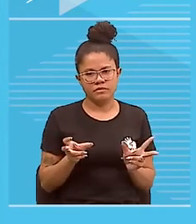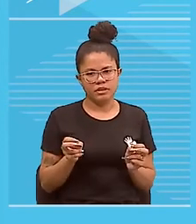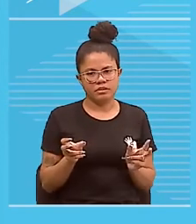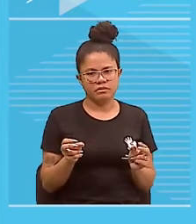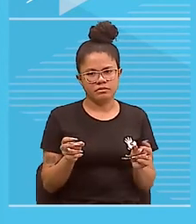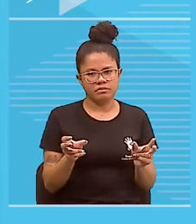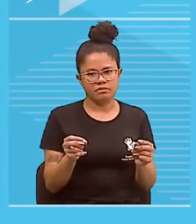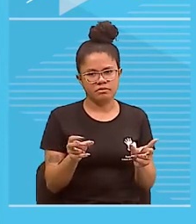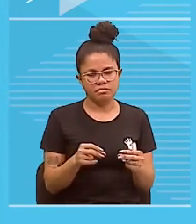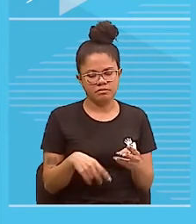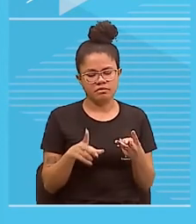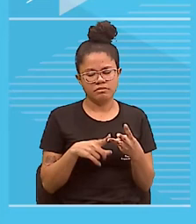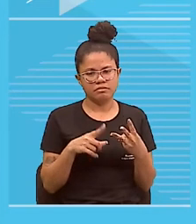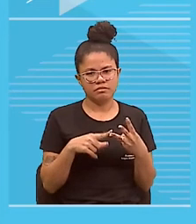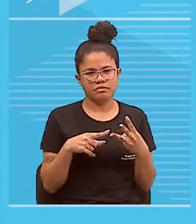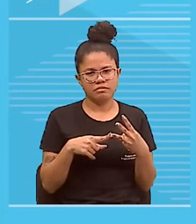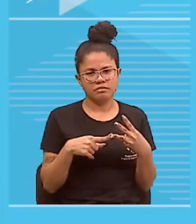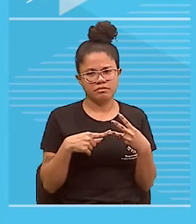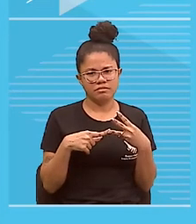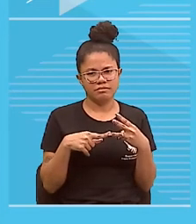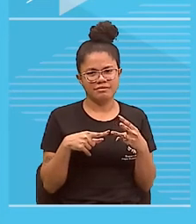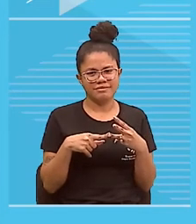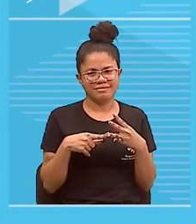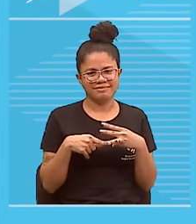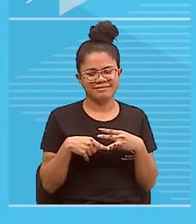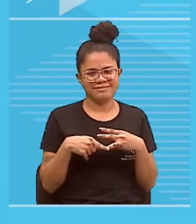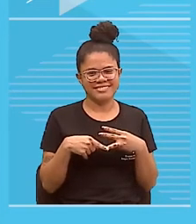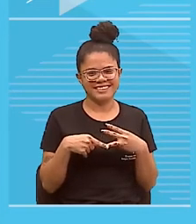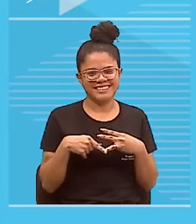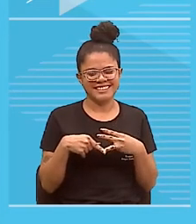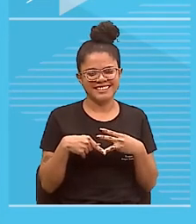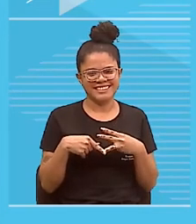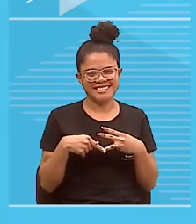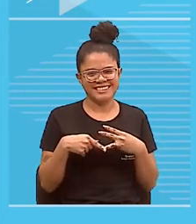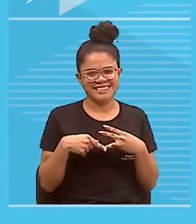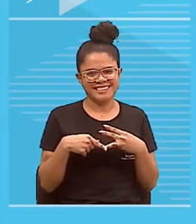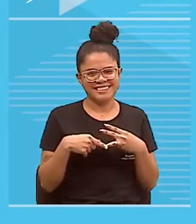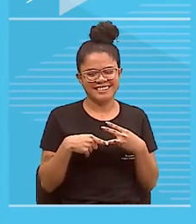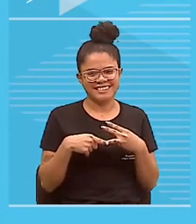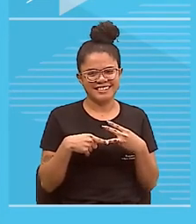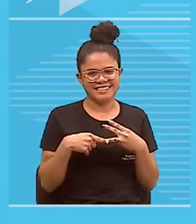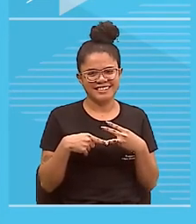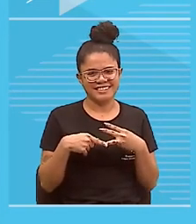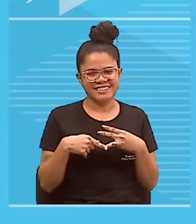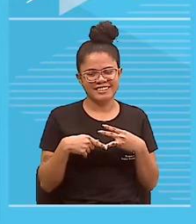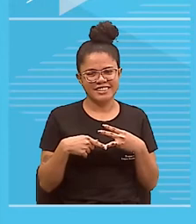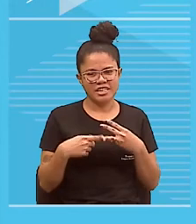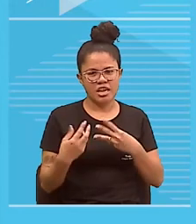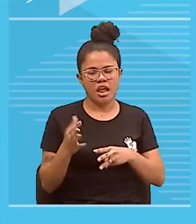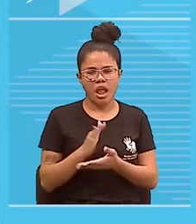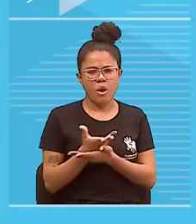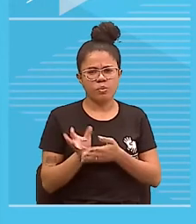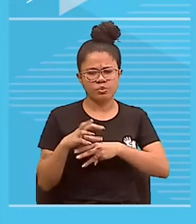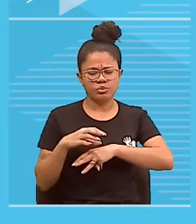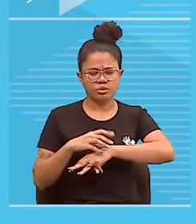né maravilhoso eita não é bom tem isso que ela é de quitina besouros alguns